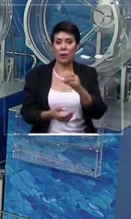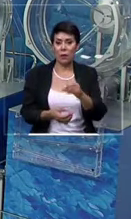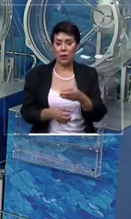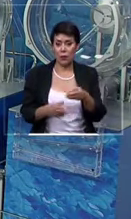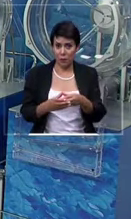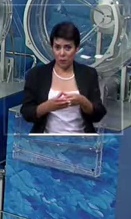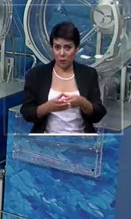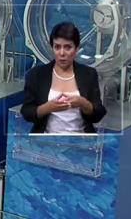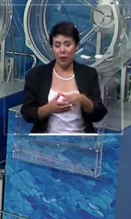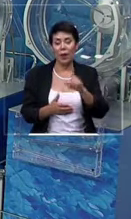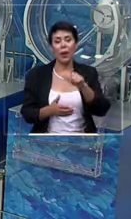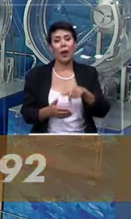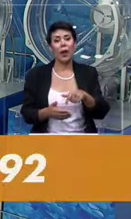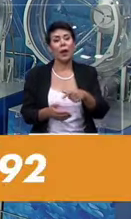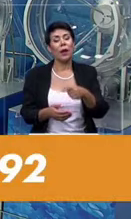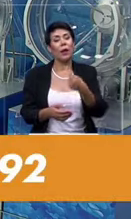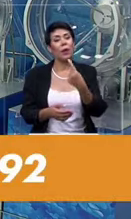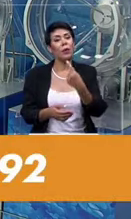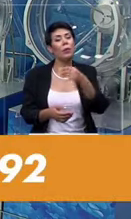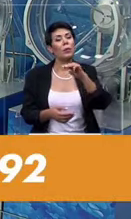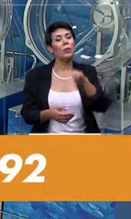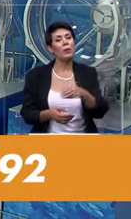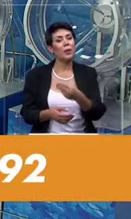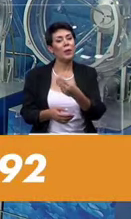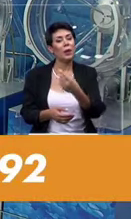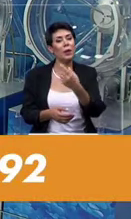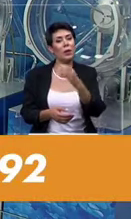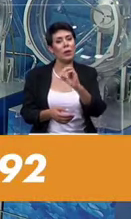números hoje na Lotomania será de